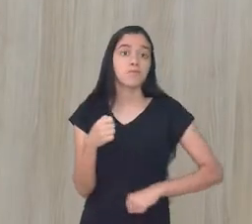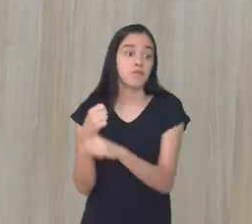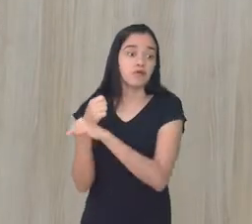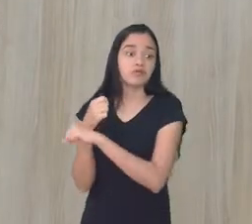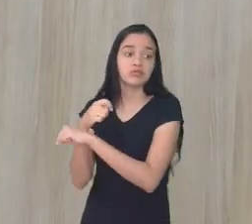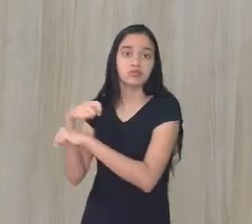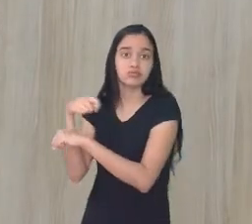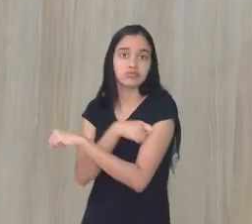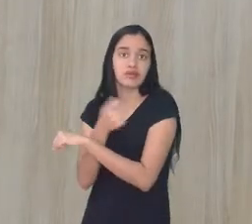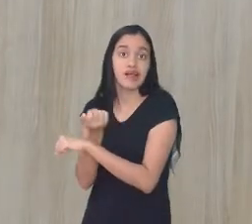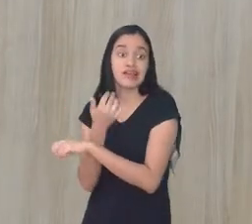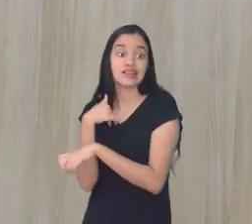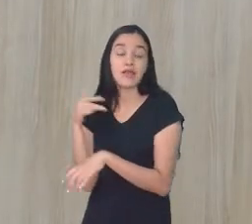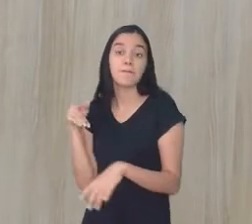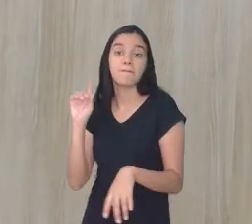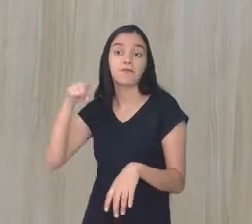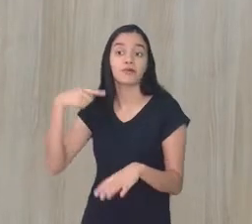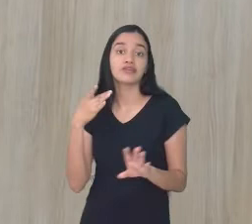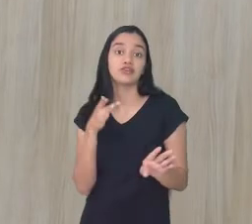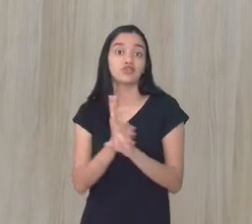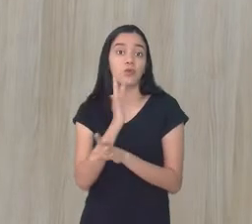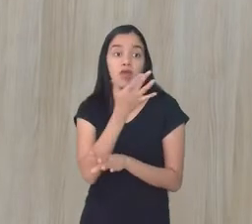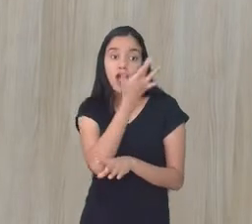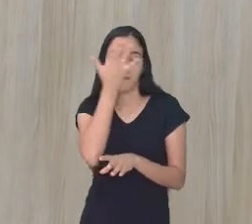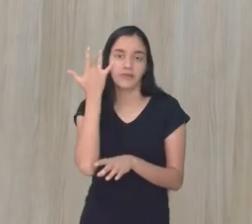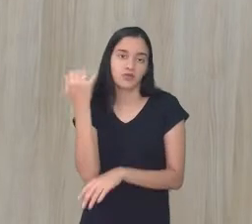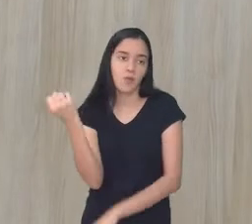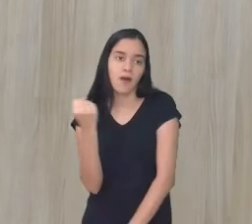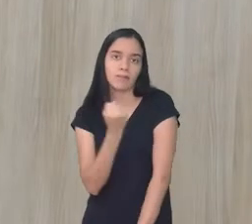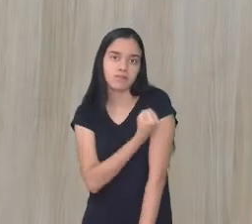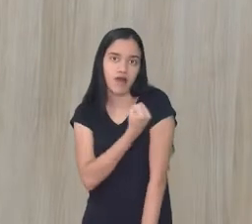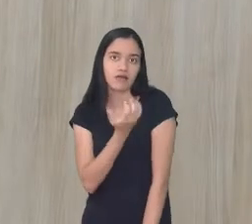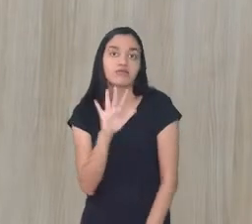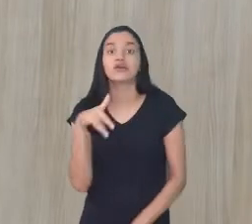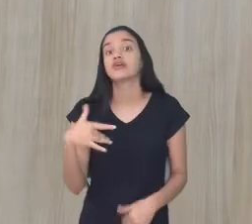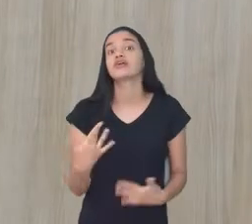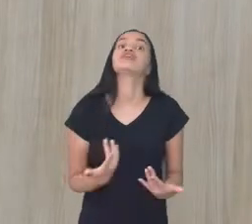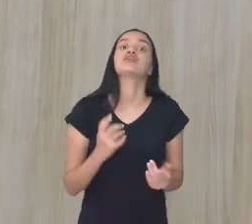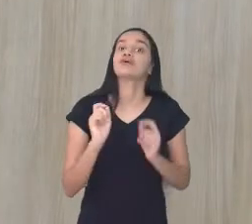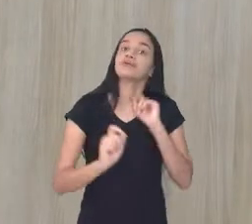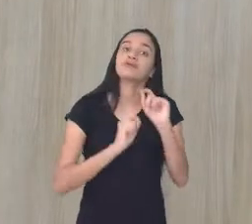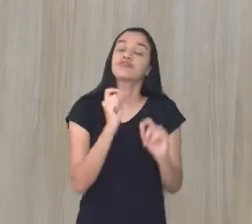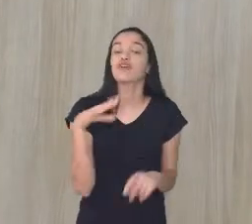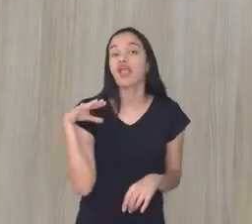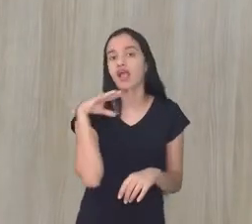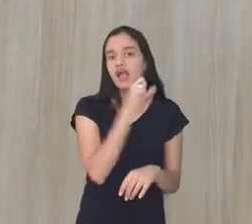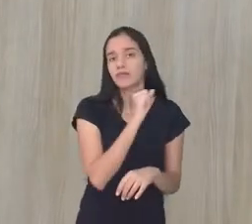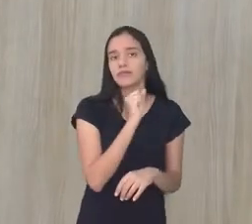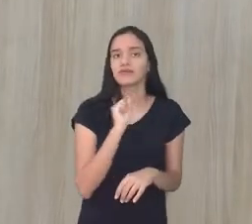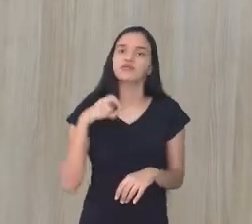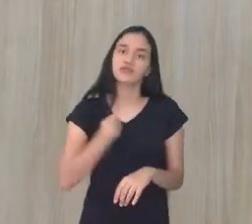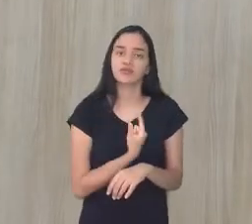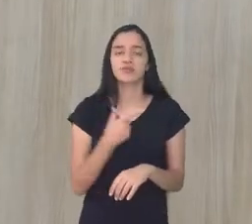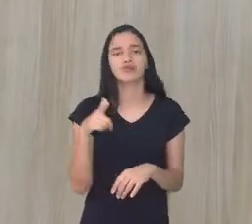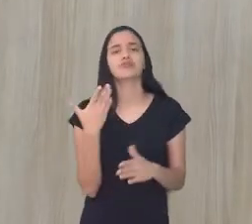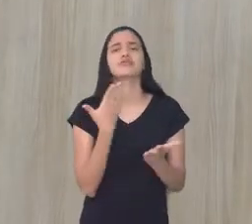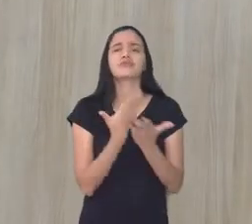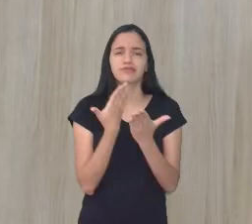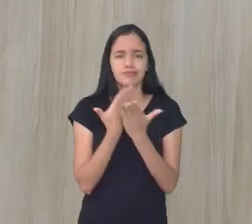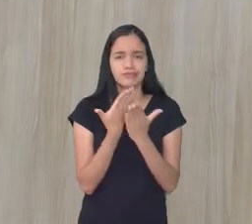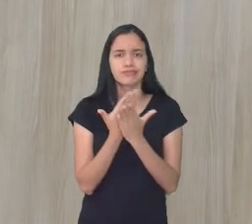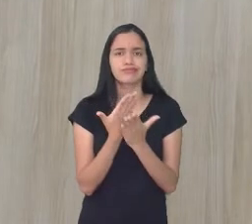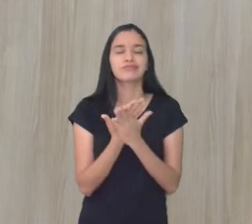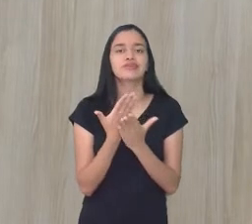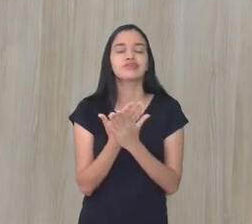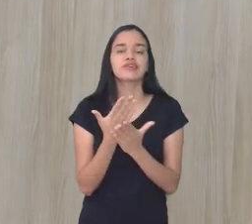olhar e descobrir, conferir o que é. Então, nessa questão aí, foi algo imediato, que nós também vamos estudar aí